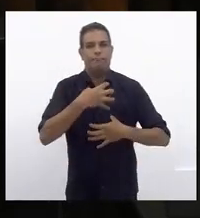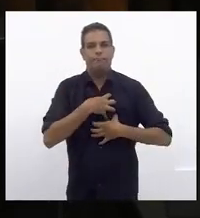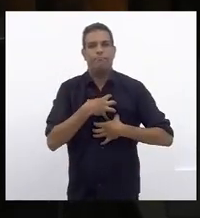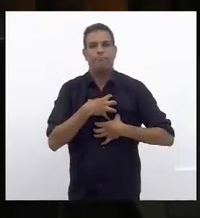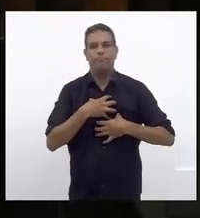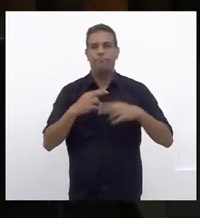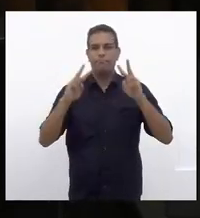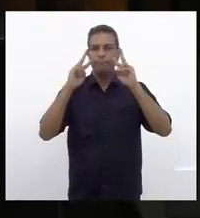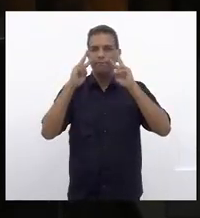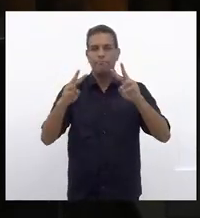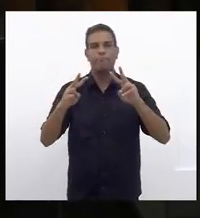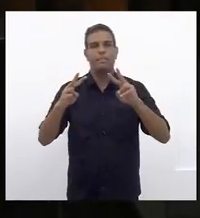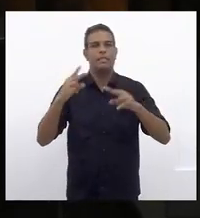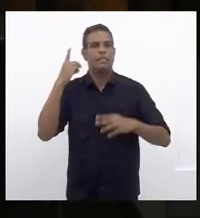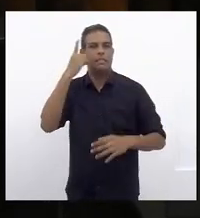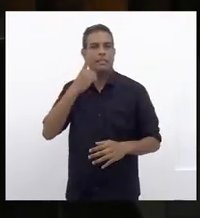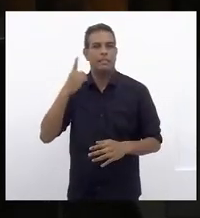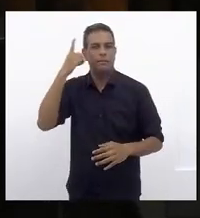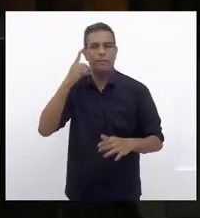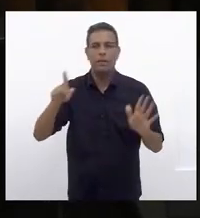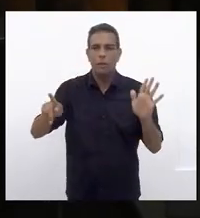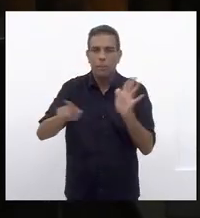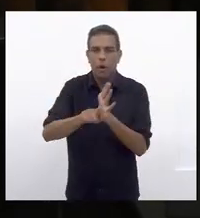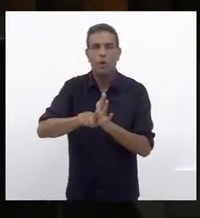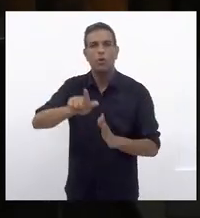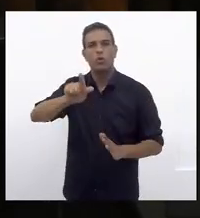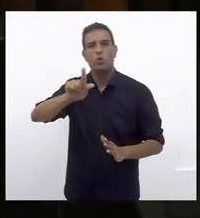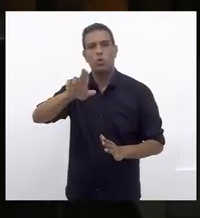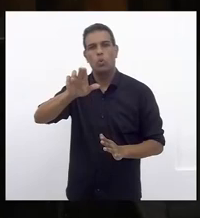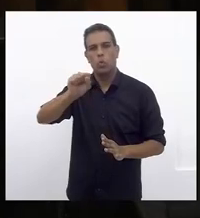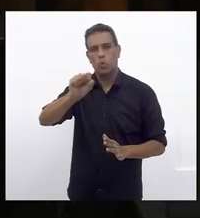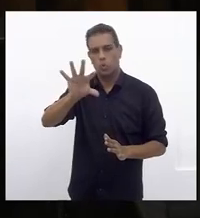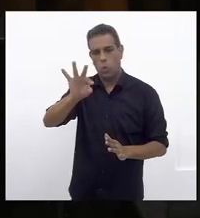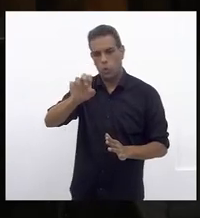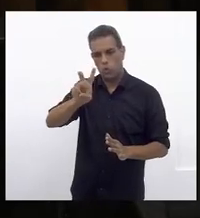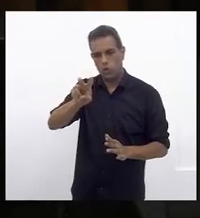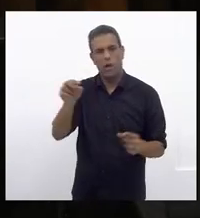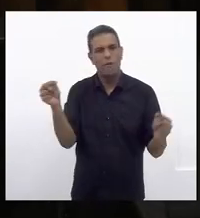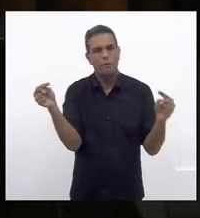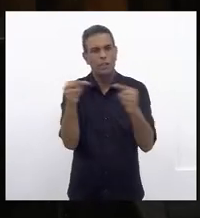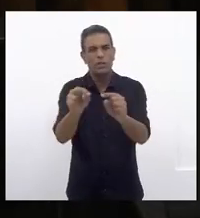nosso deputado Gustavo Schmidt. E ele